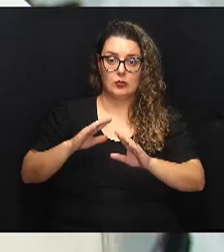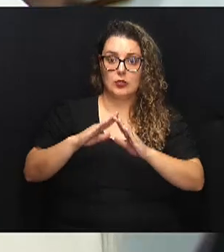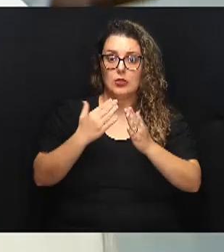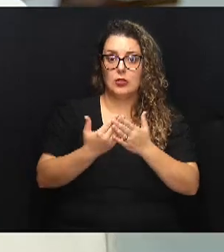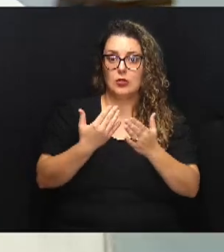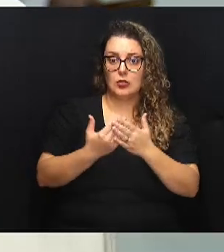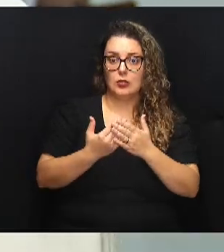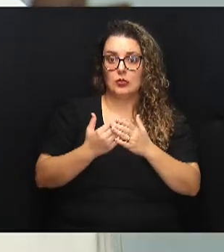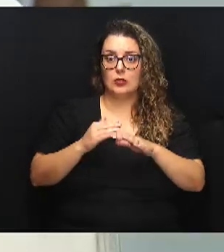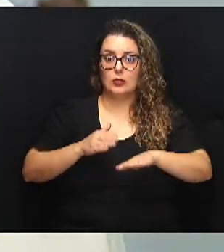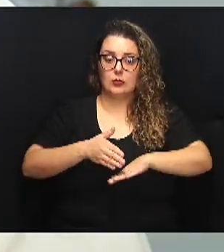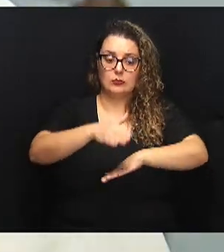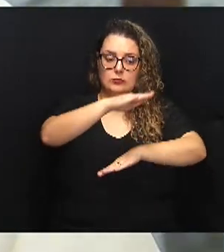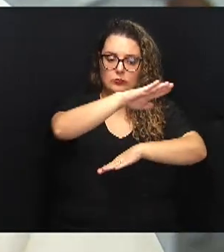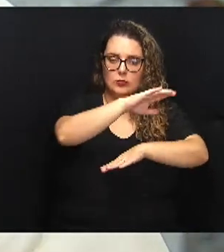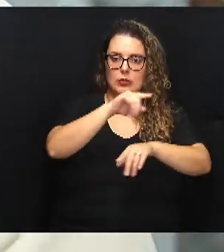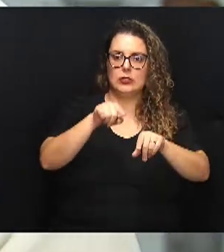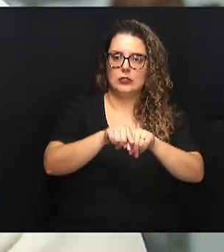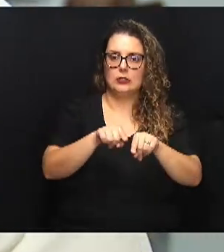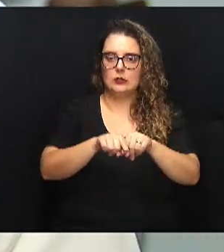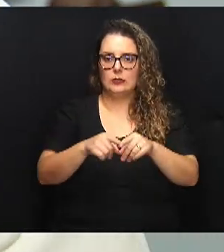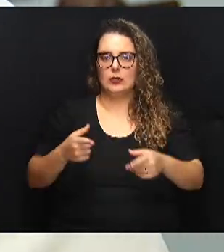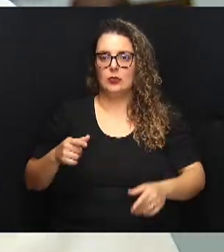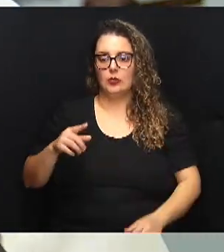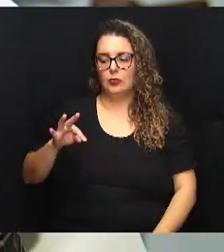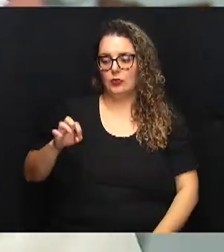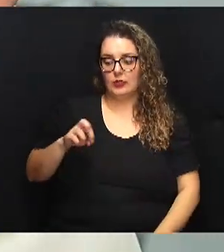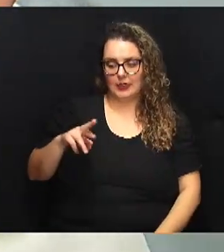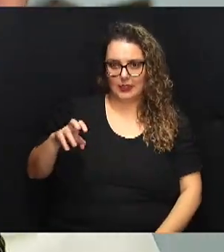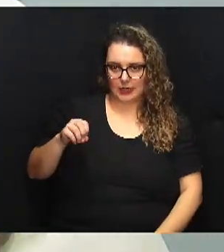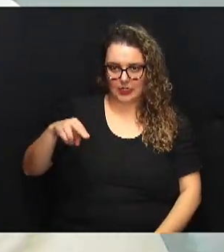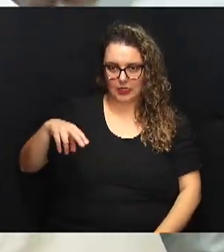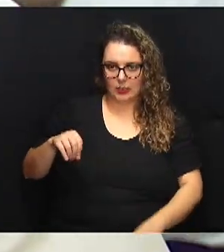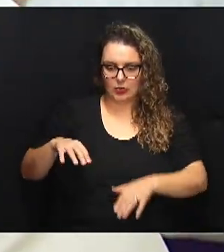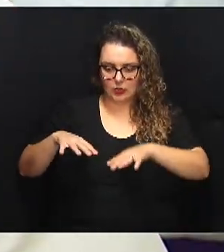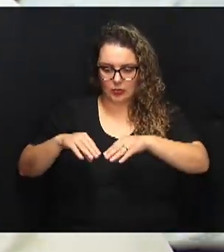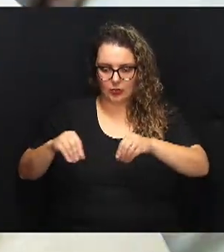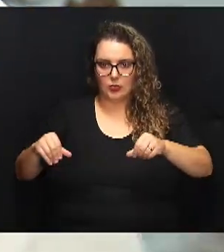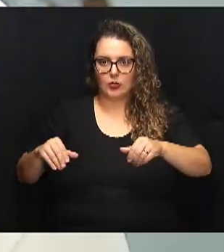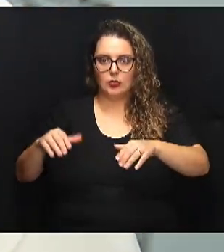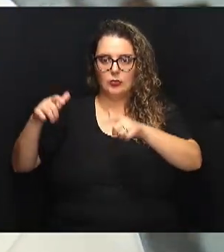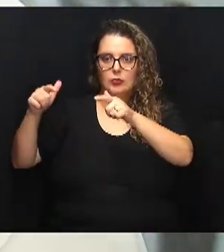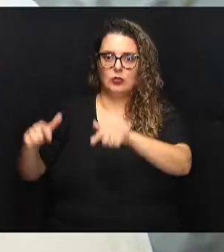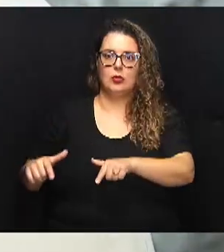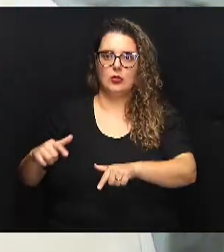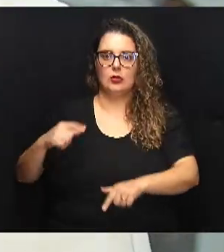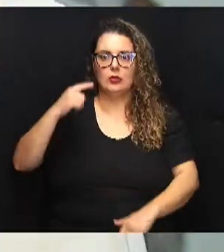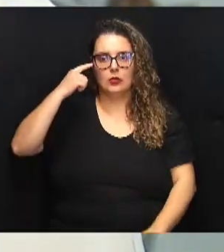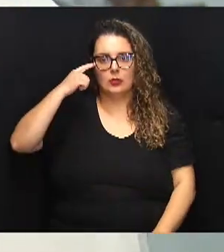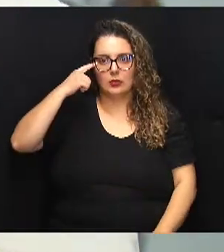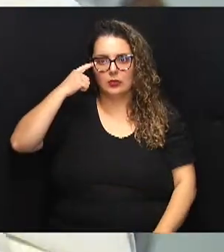terreno montanhoso, então só do terreno, da onde você estava situado no Japão, você já tem uma